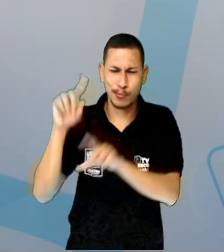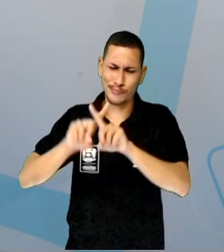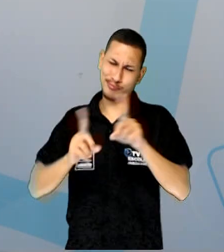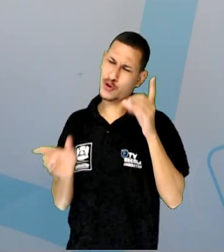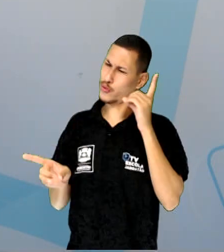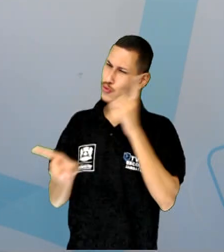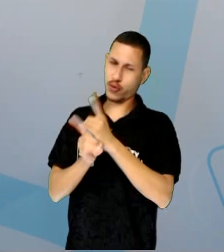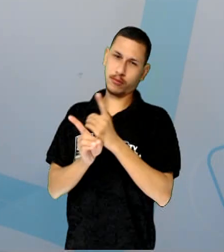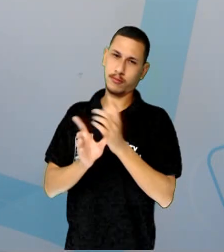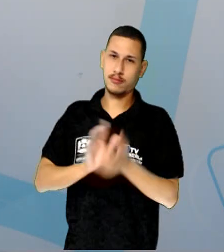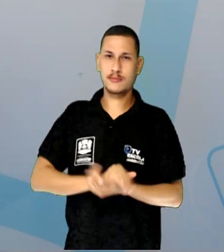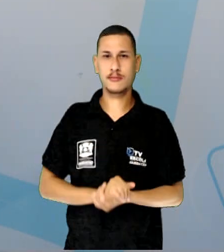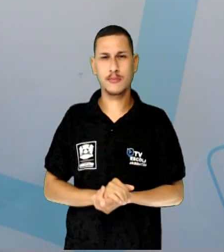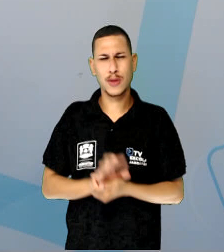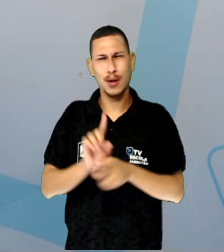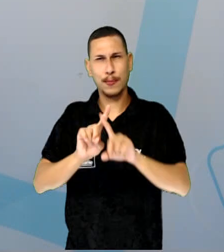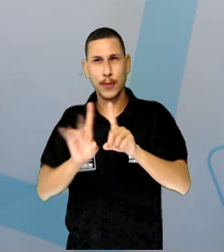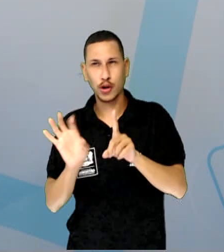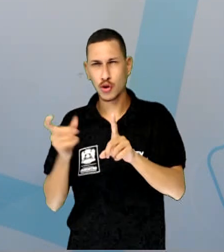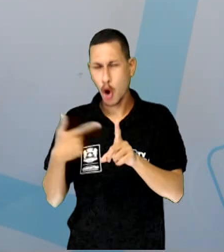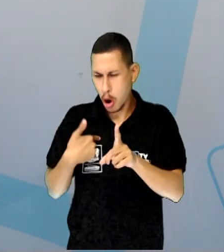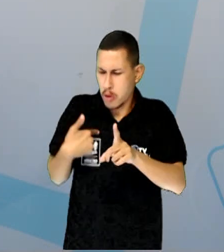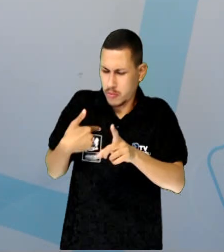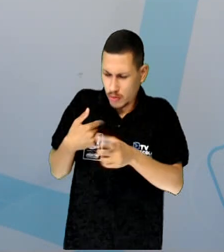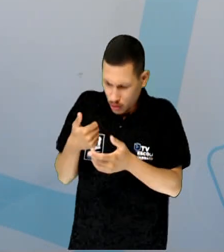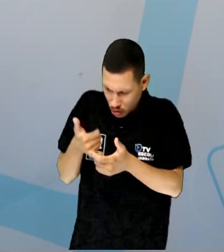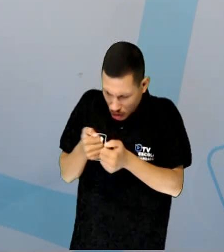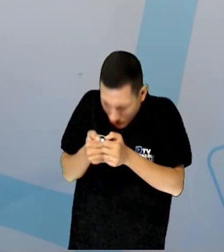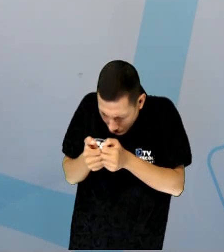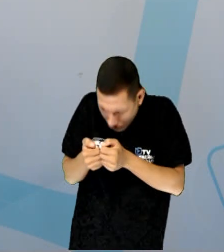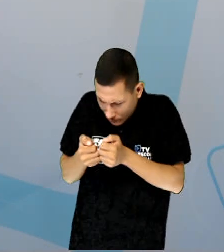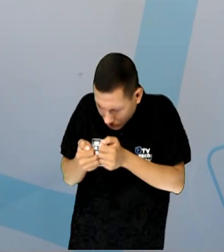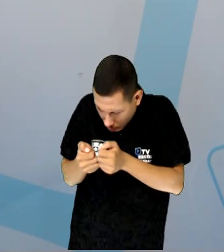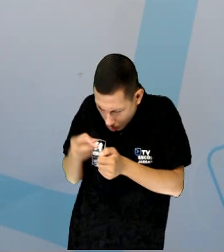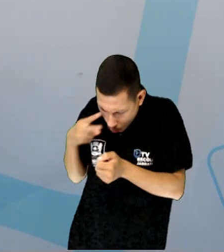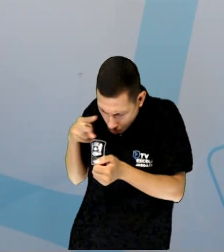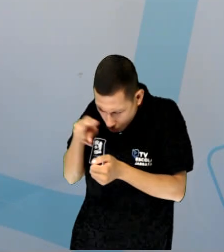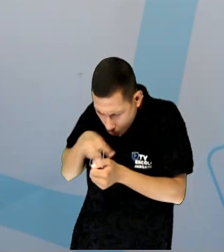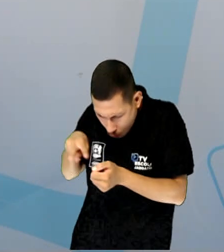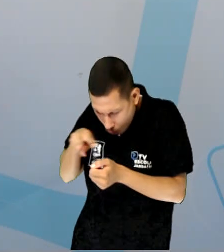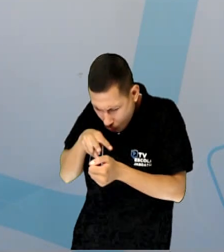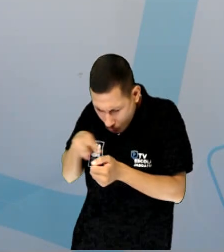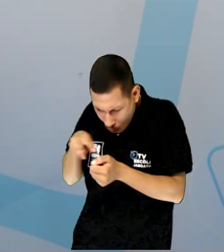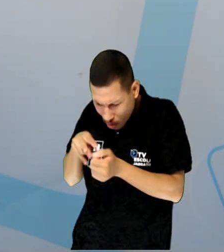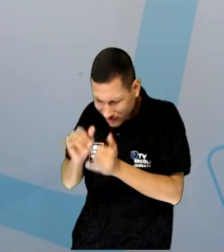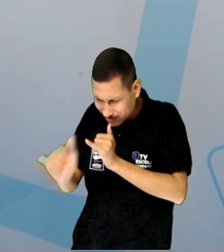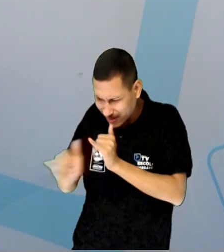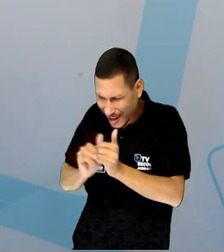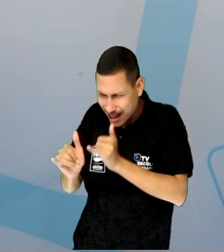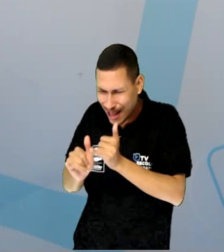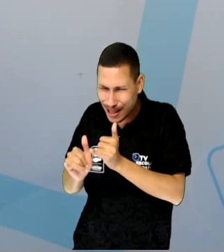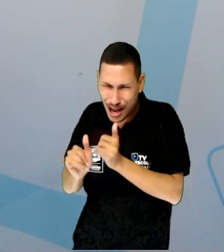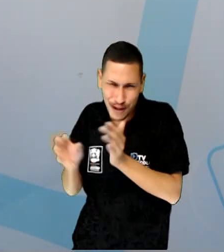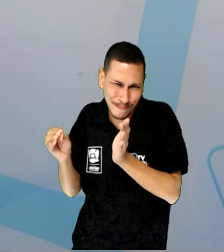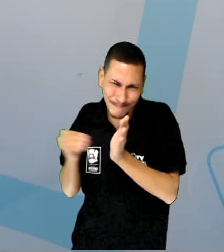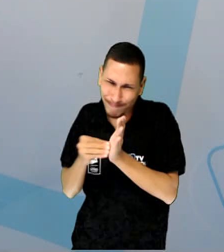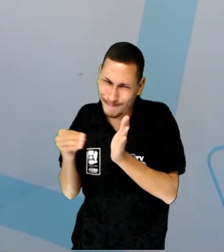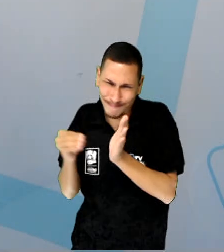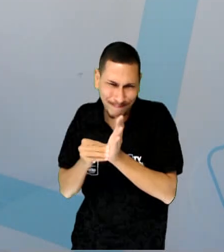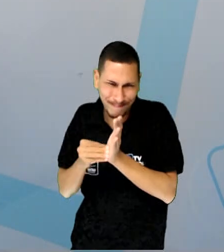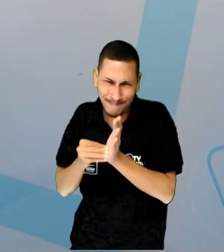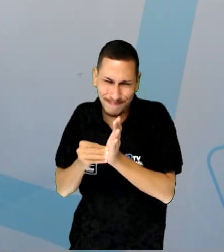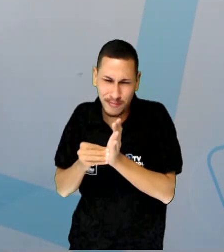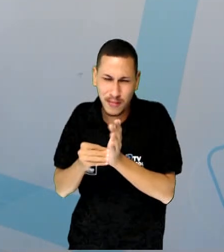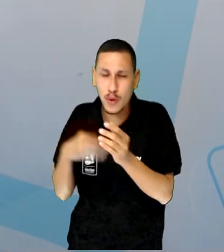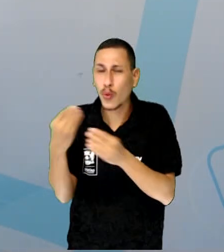conseguindo encontrar. Daí eu olho no celular e simplesmente não consigo me conectar à internet. E agora, como é que eu vou chegar